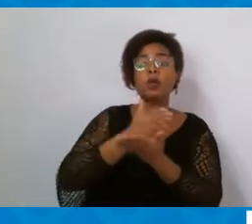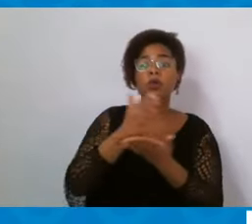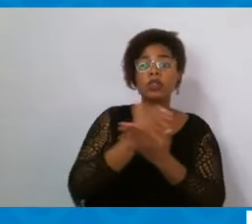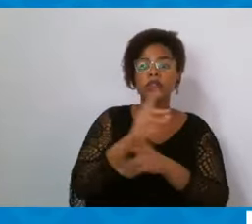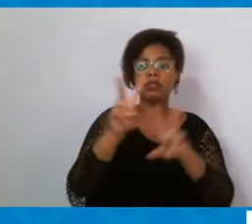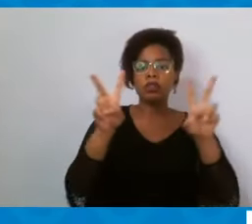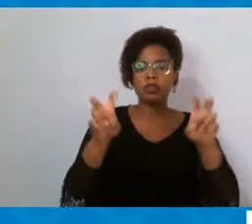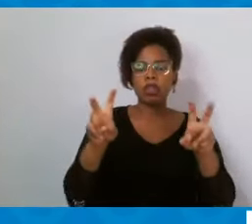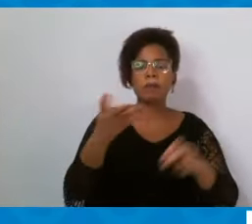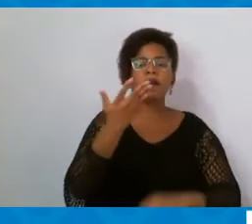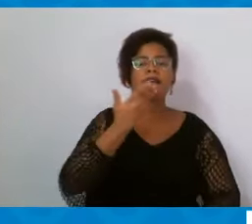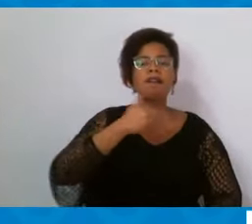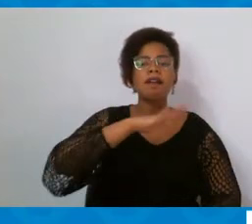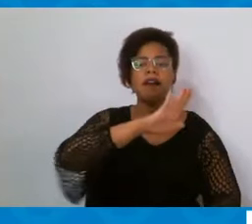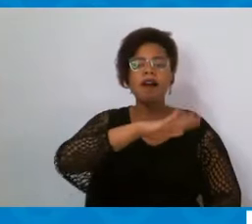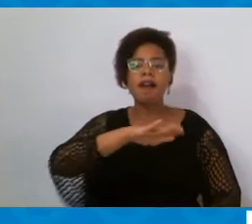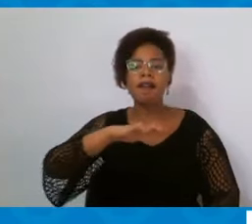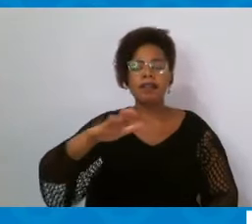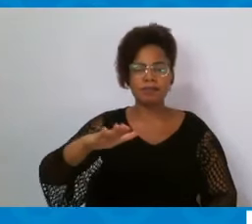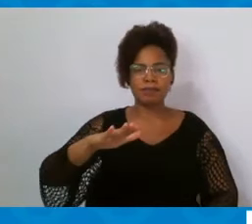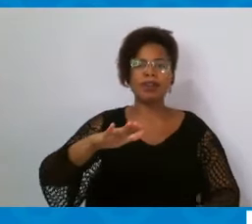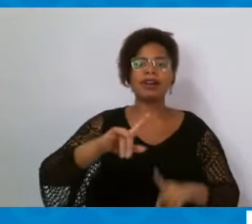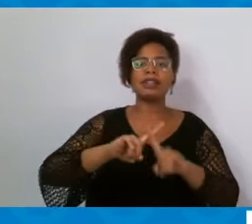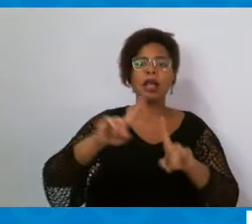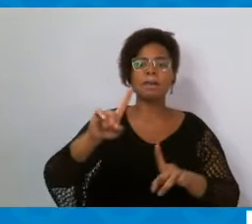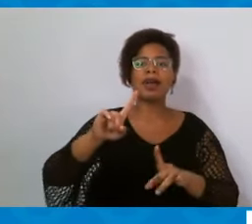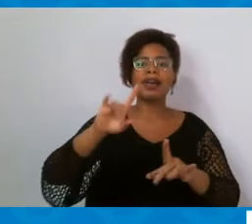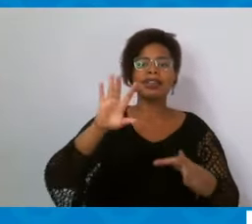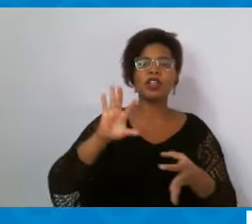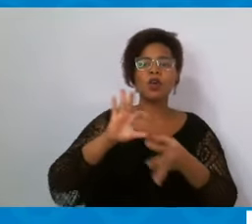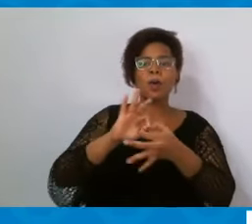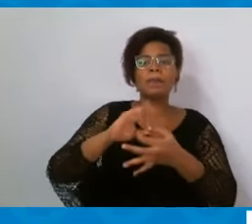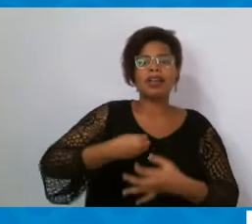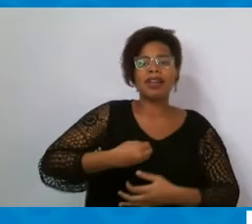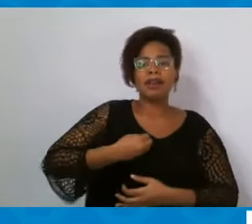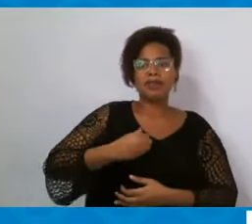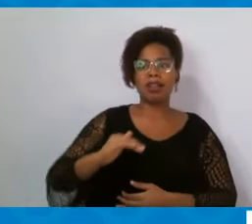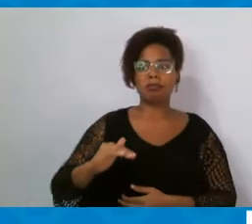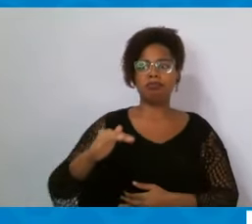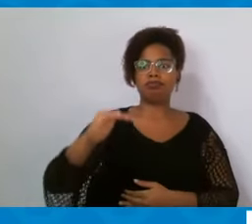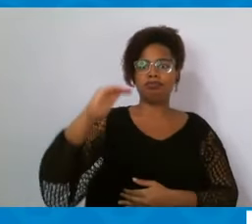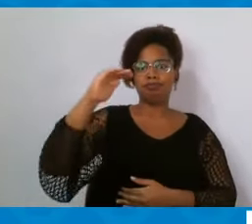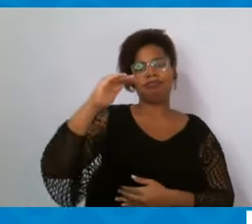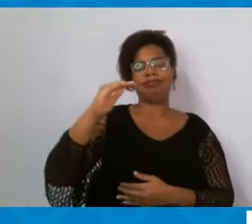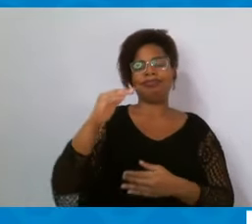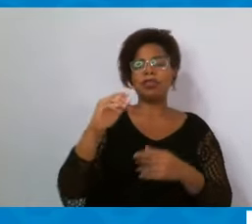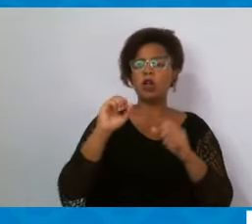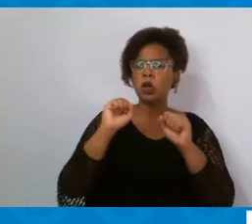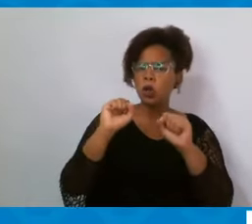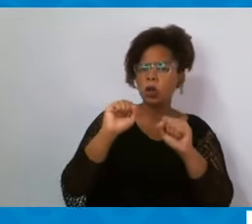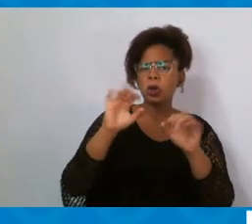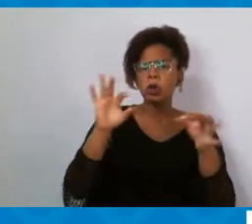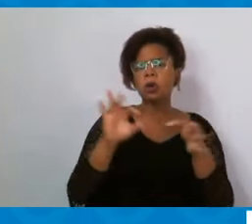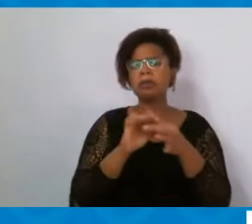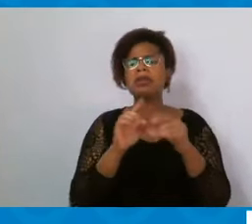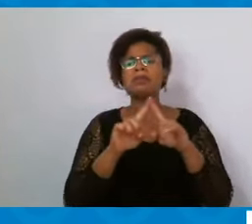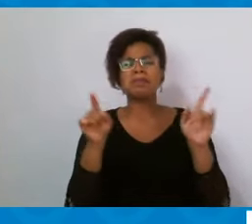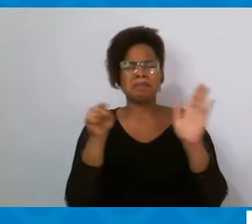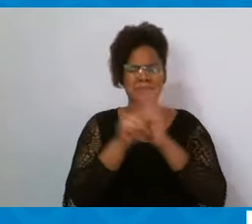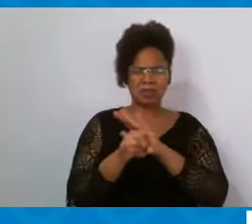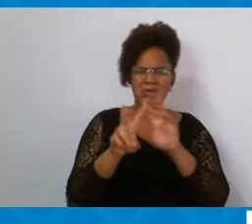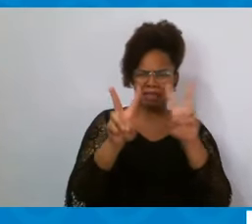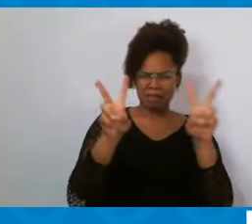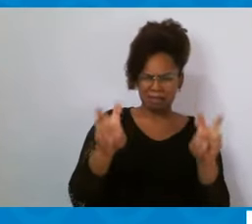a Vida Toda. E isso já dispara um conjunto de coisas muito interessantes, né? Por que Jardim de Infância para a Vida Toda? Porque é